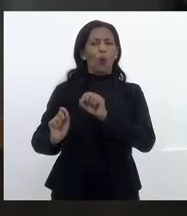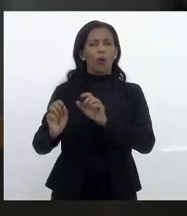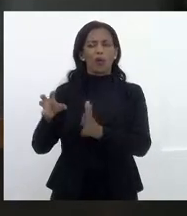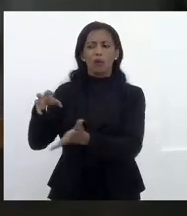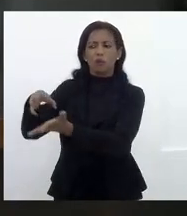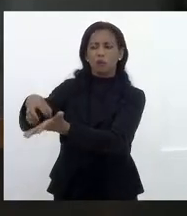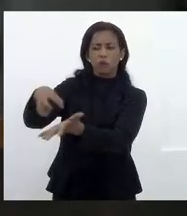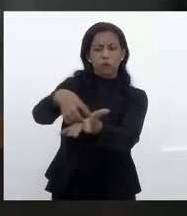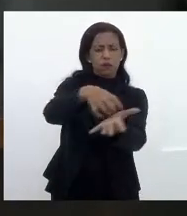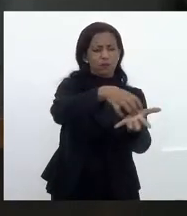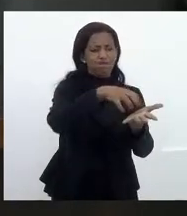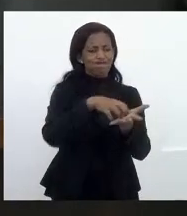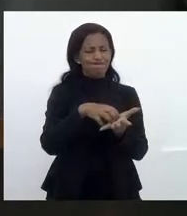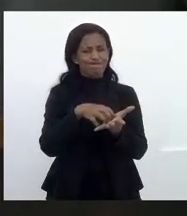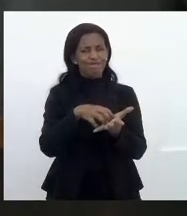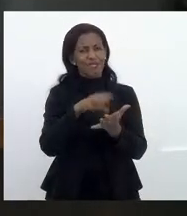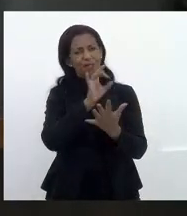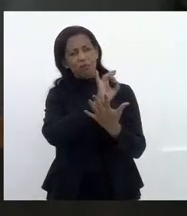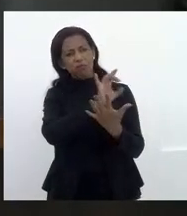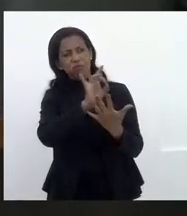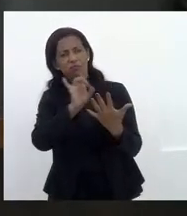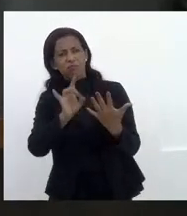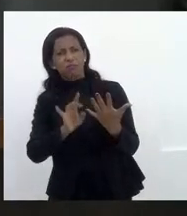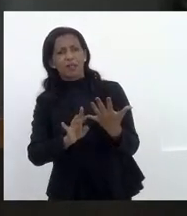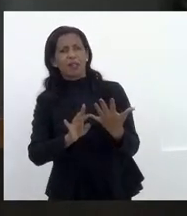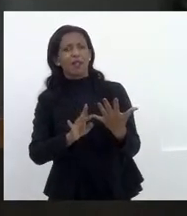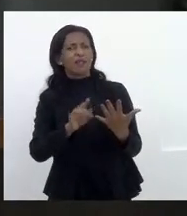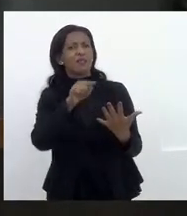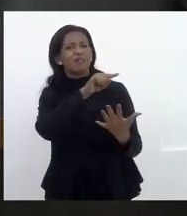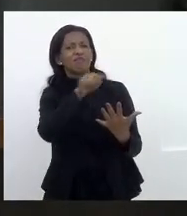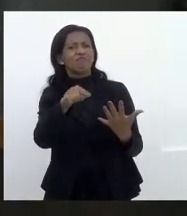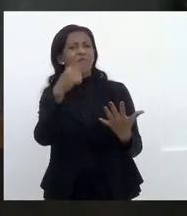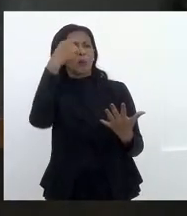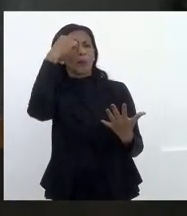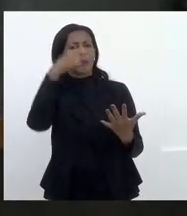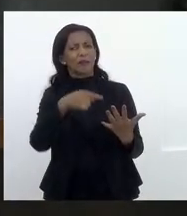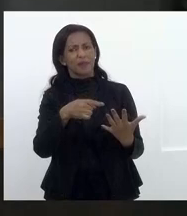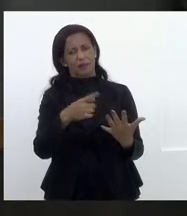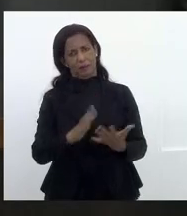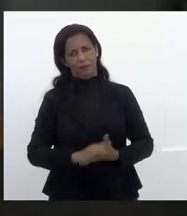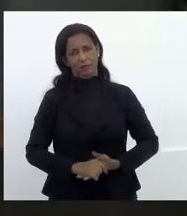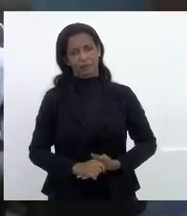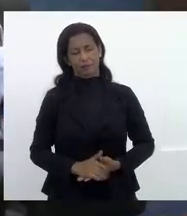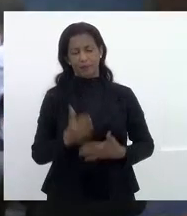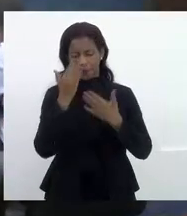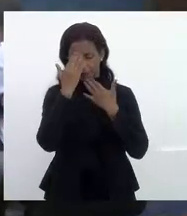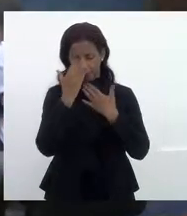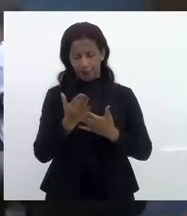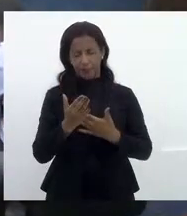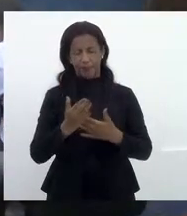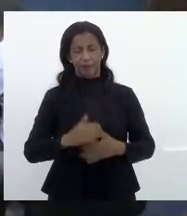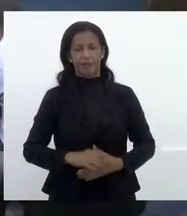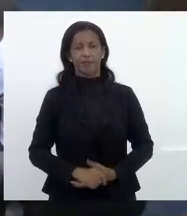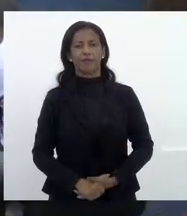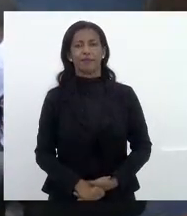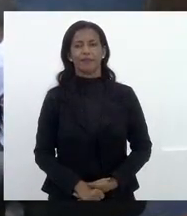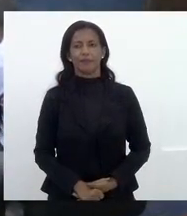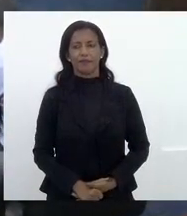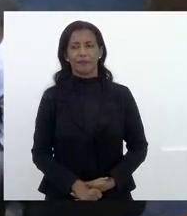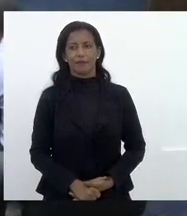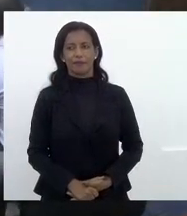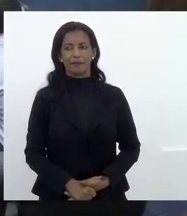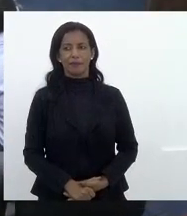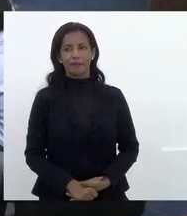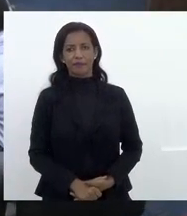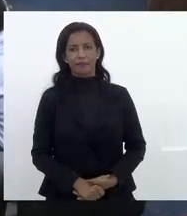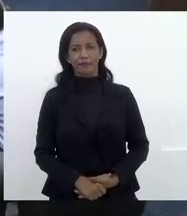categorias top camente também estão achando é só isso presente E aí e obrigado